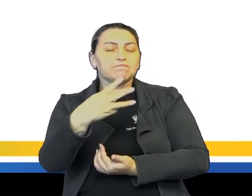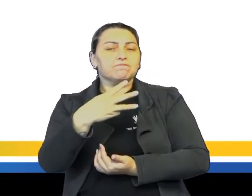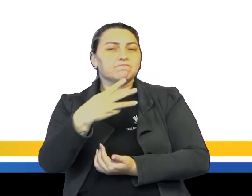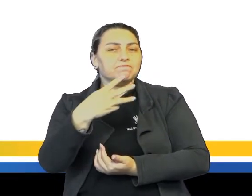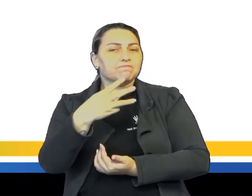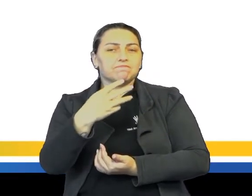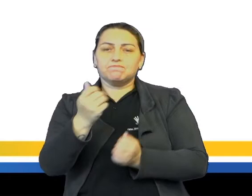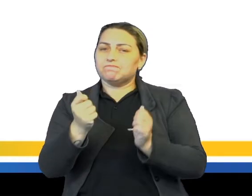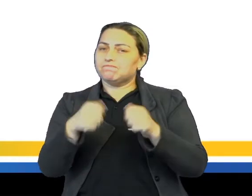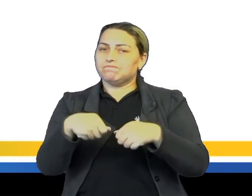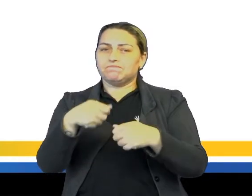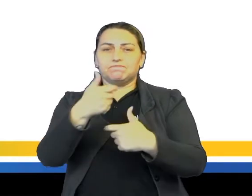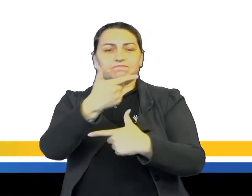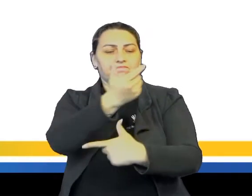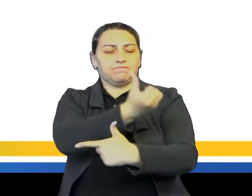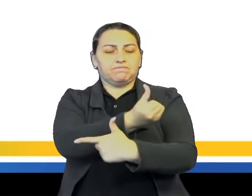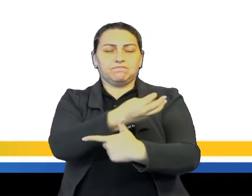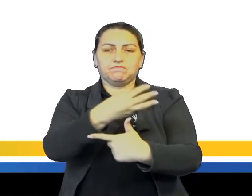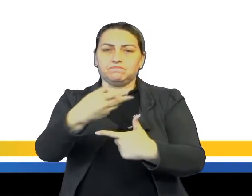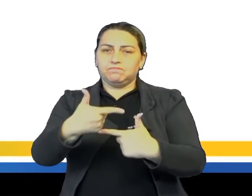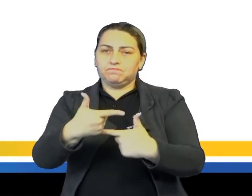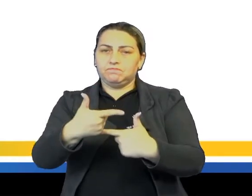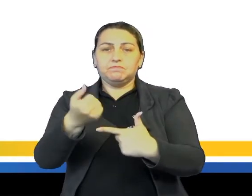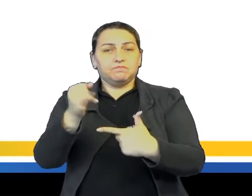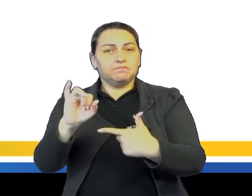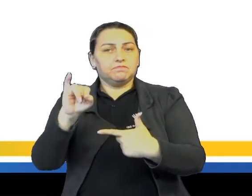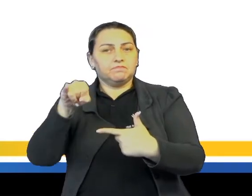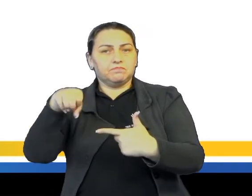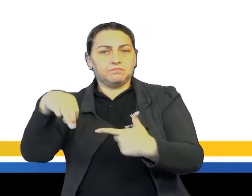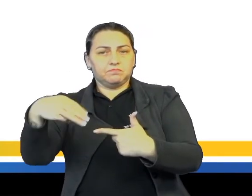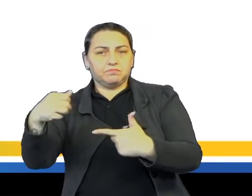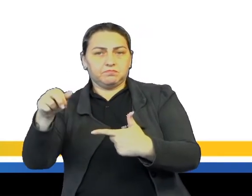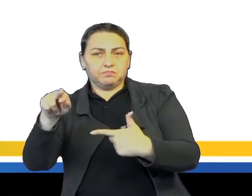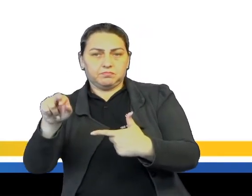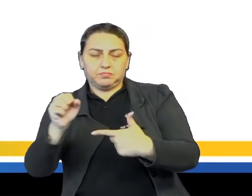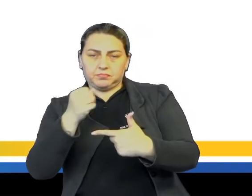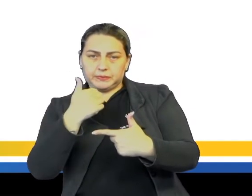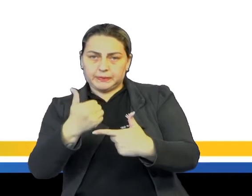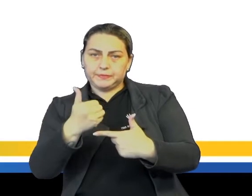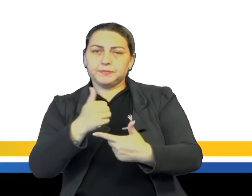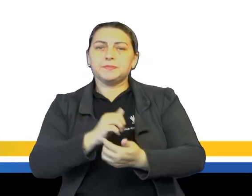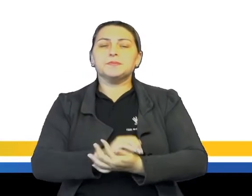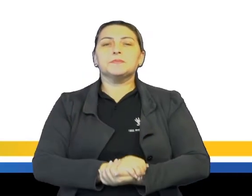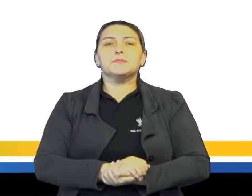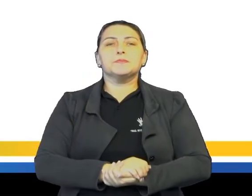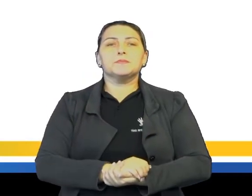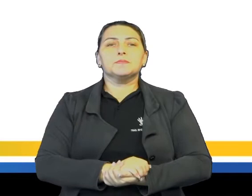ele não dá para dividir por 2. Então, ele é ímpar, tá bom?